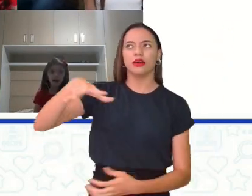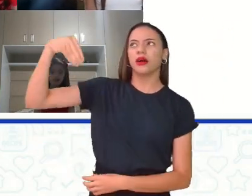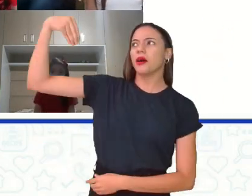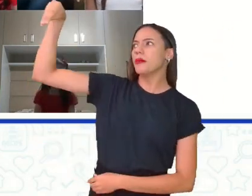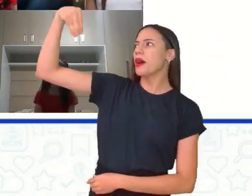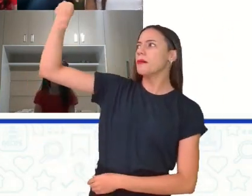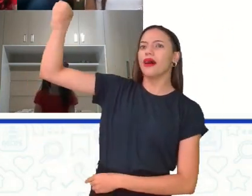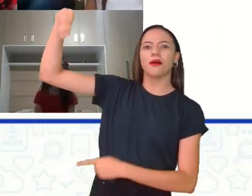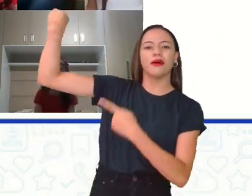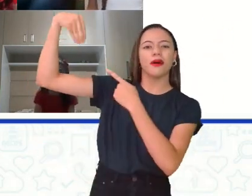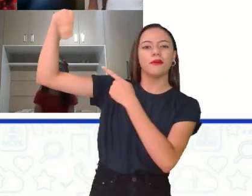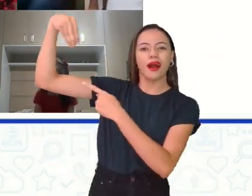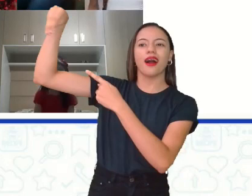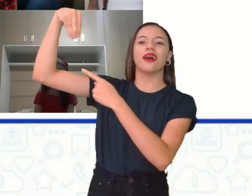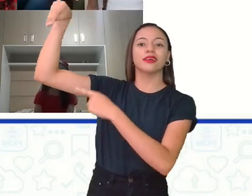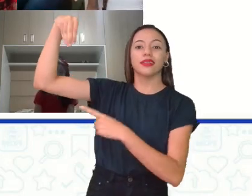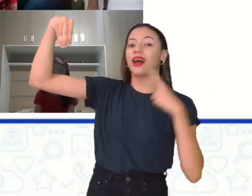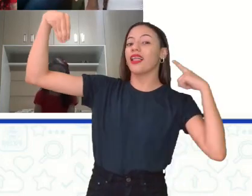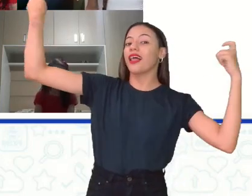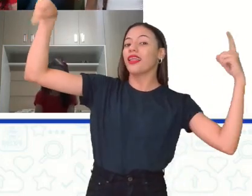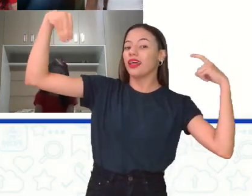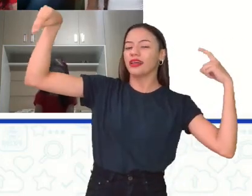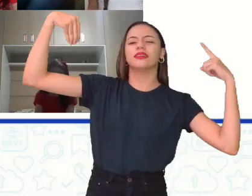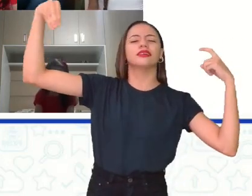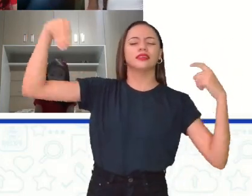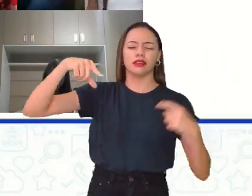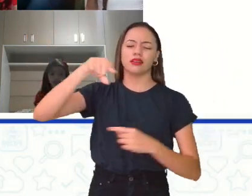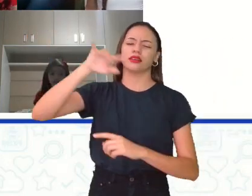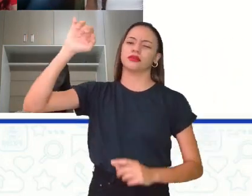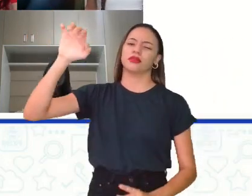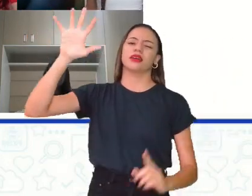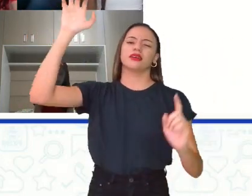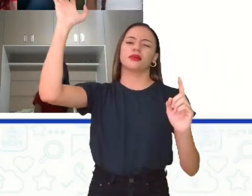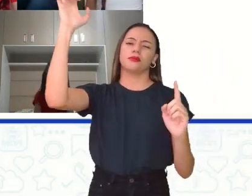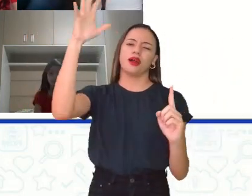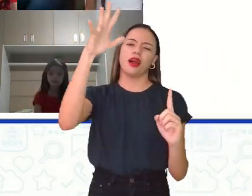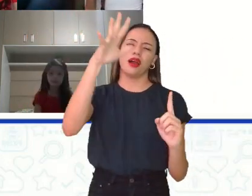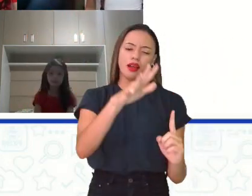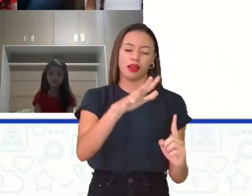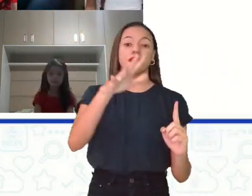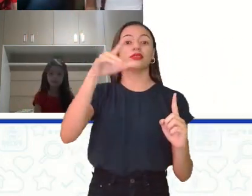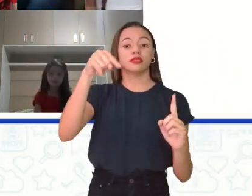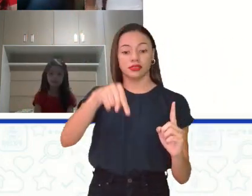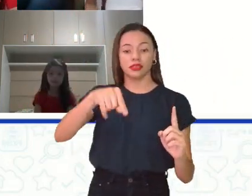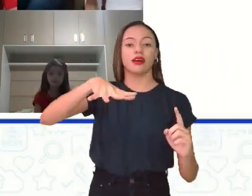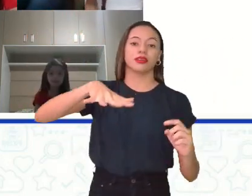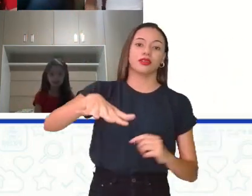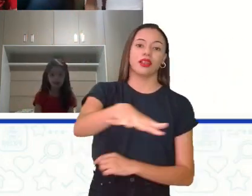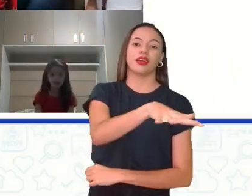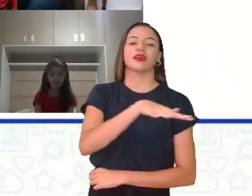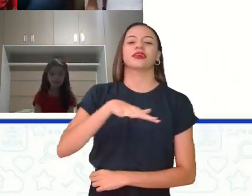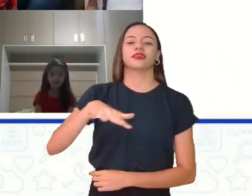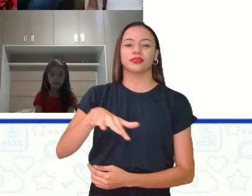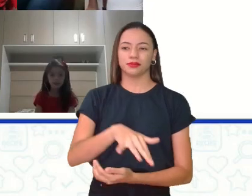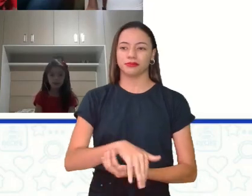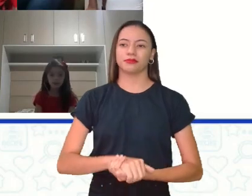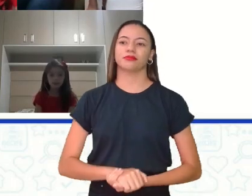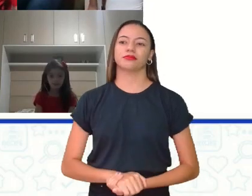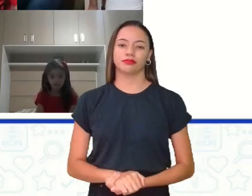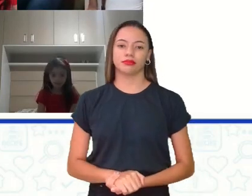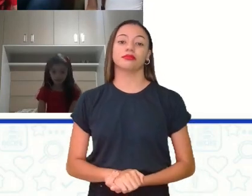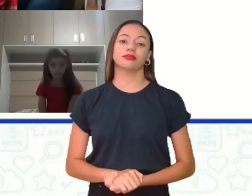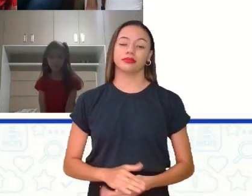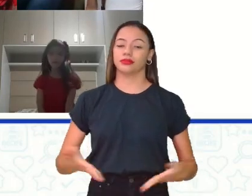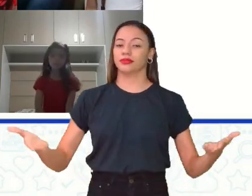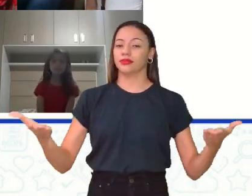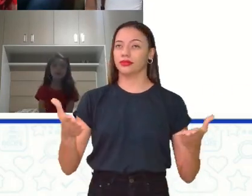sino alegre a cantar. Abençoe Deus menino este nosso lar.